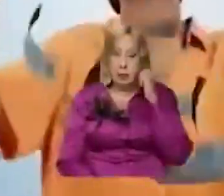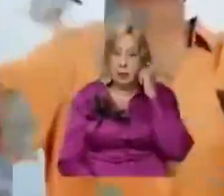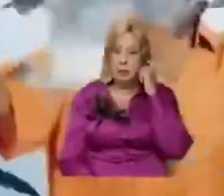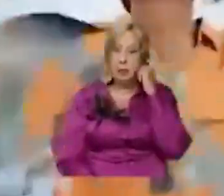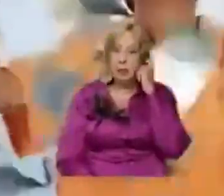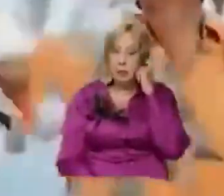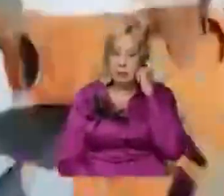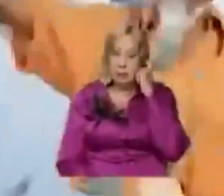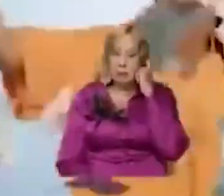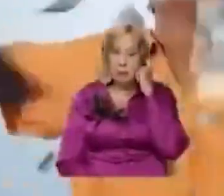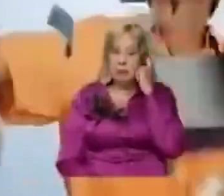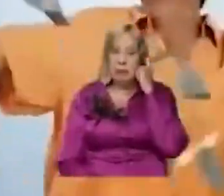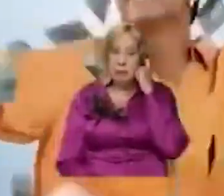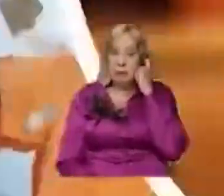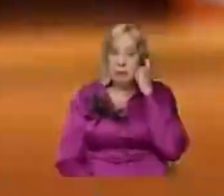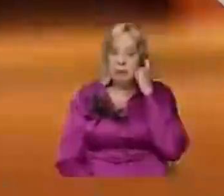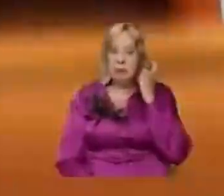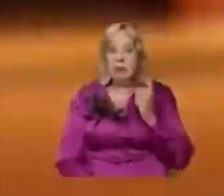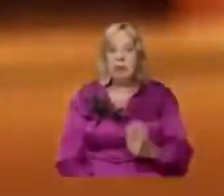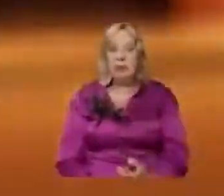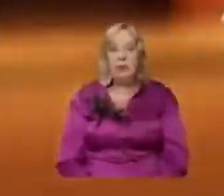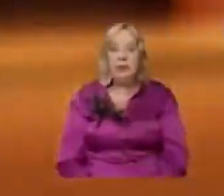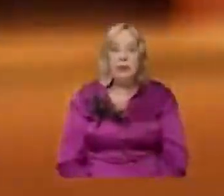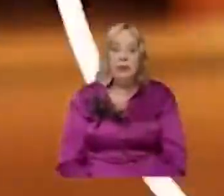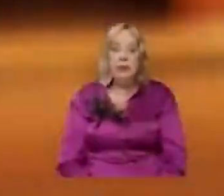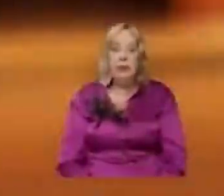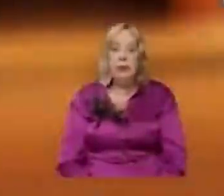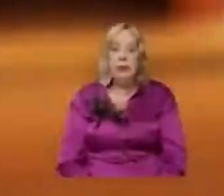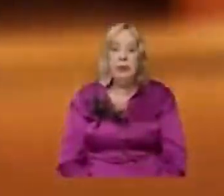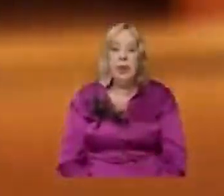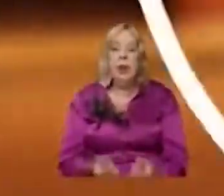realizar. É pra ficar feliz demais. Tem